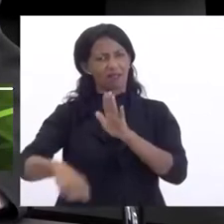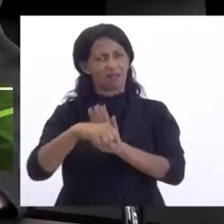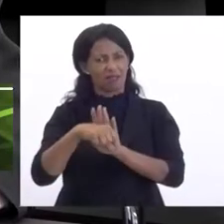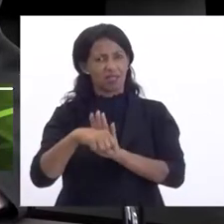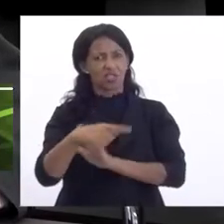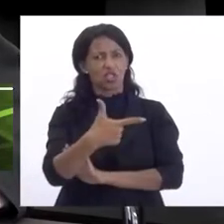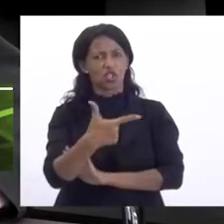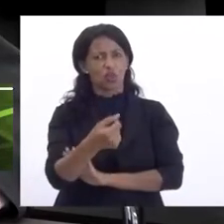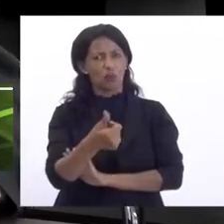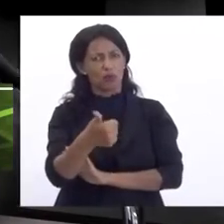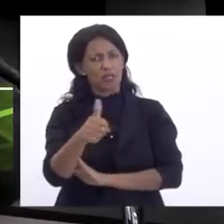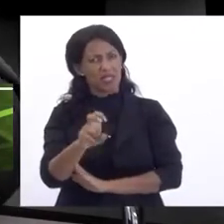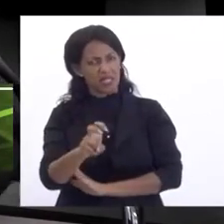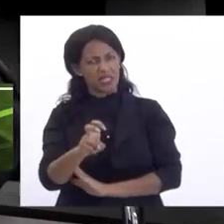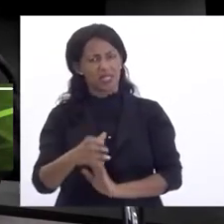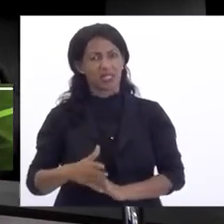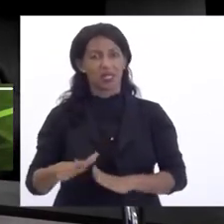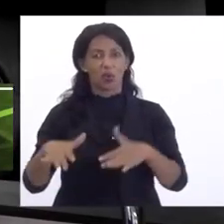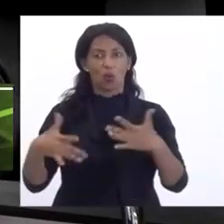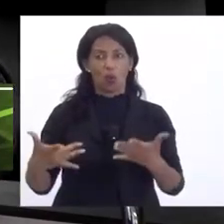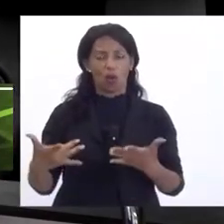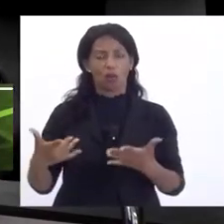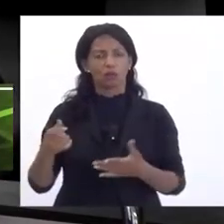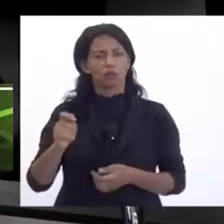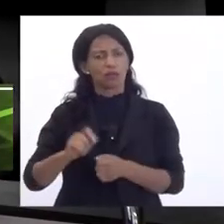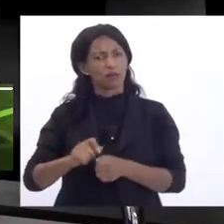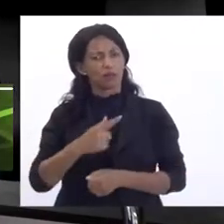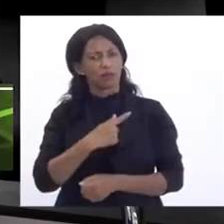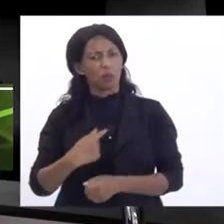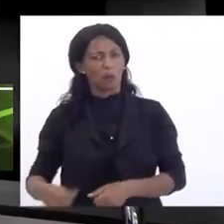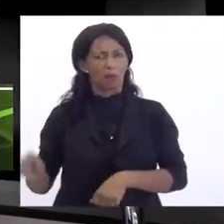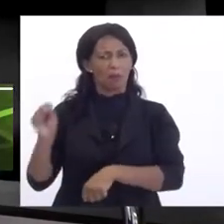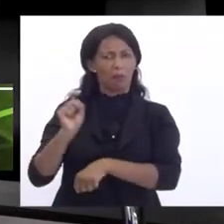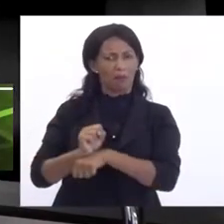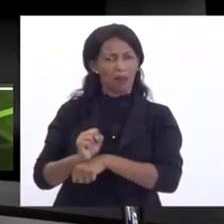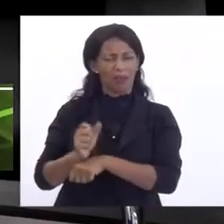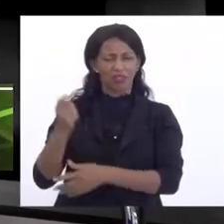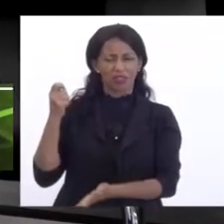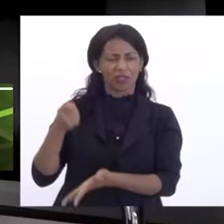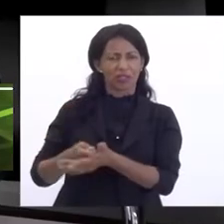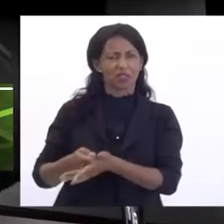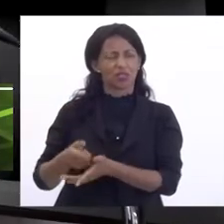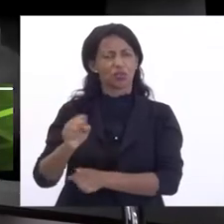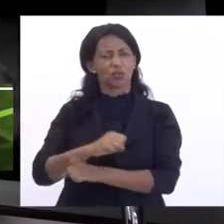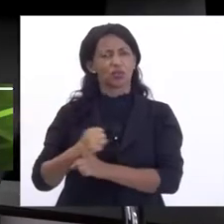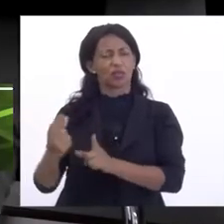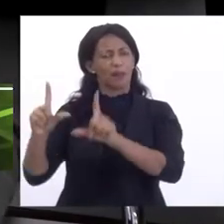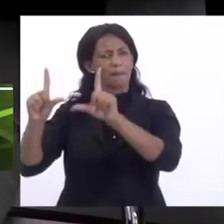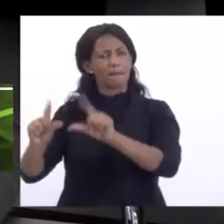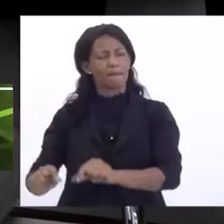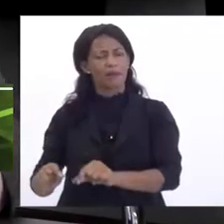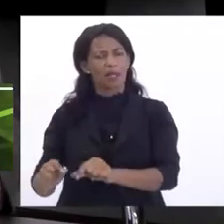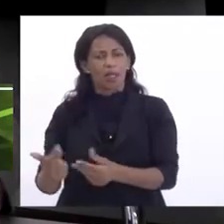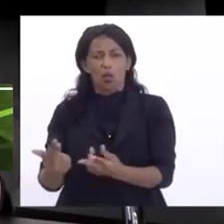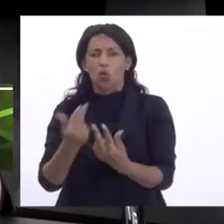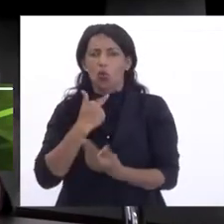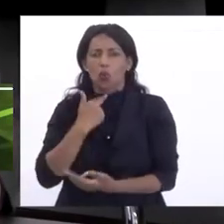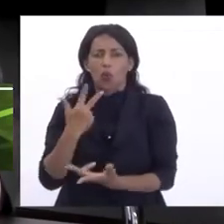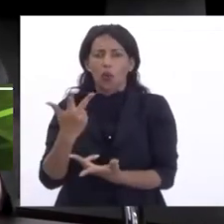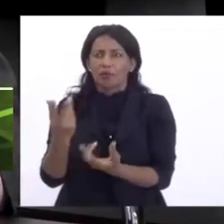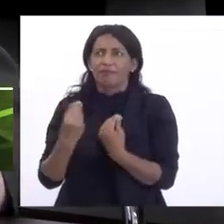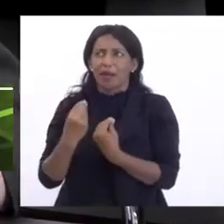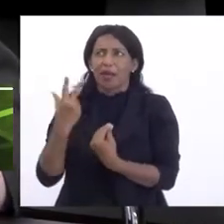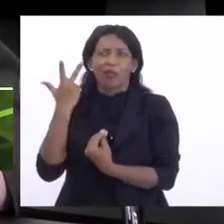de 2015, como têm feito os governos para deixar de cumprir com garantias sociais mínimas, não nos pode parecer